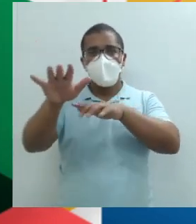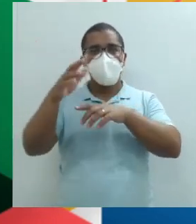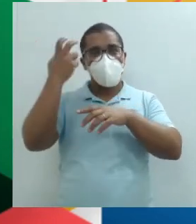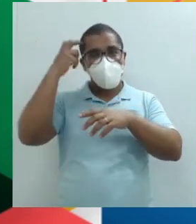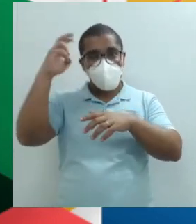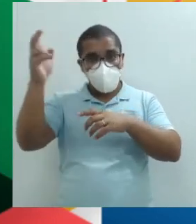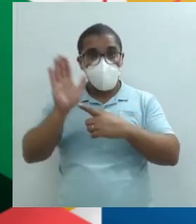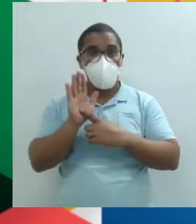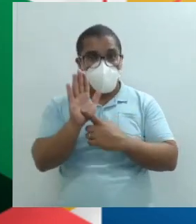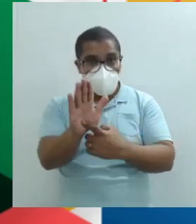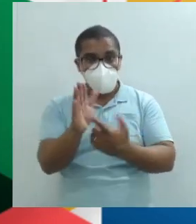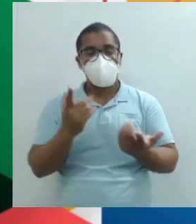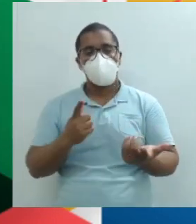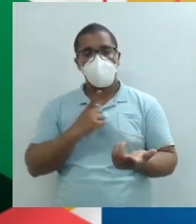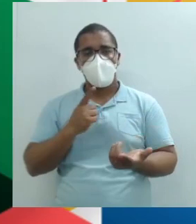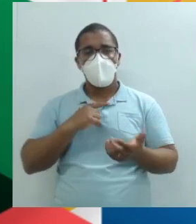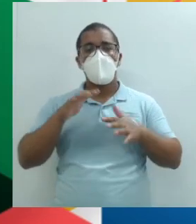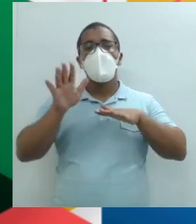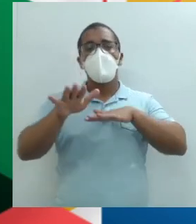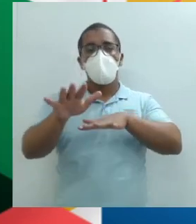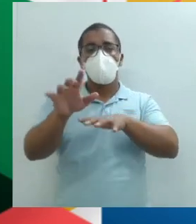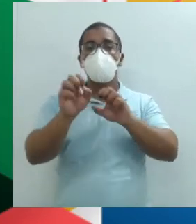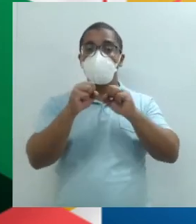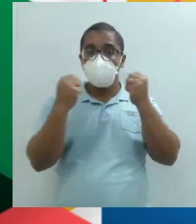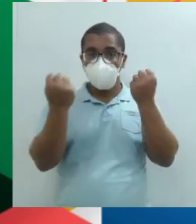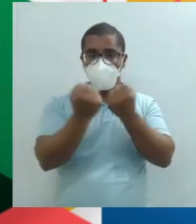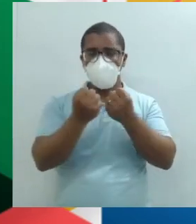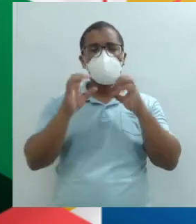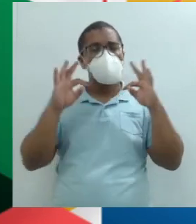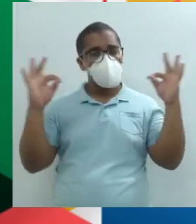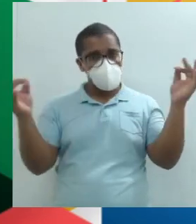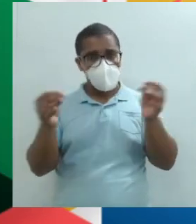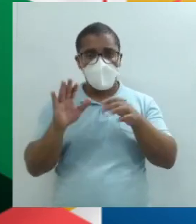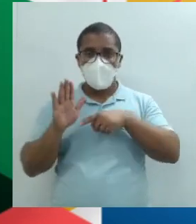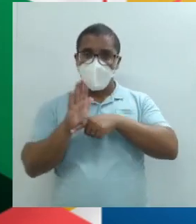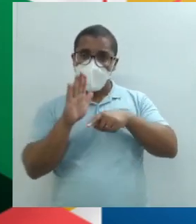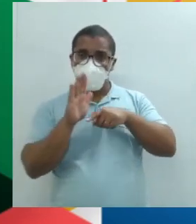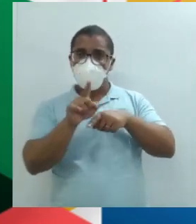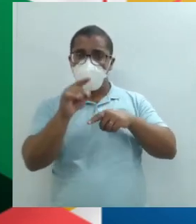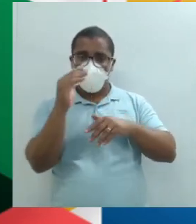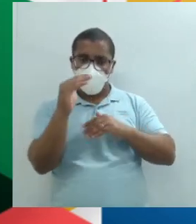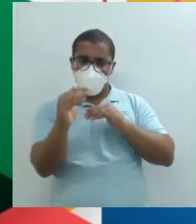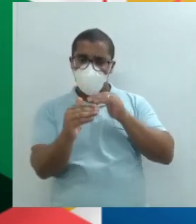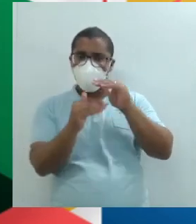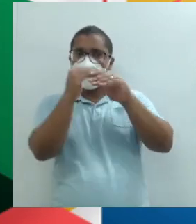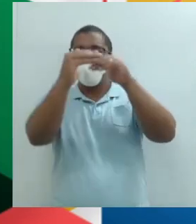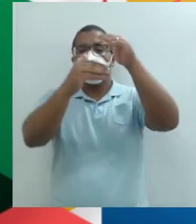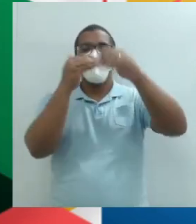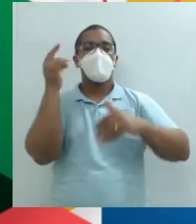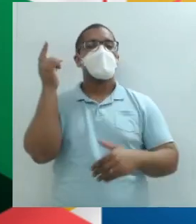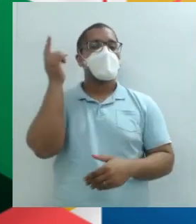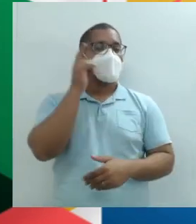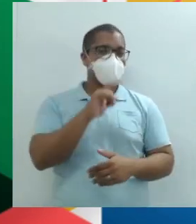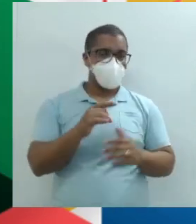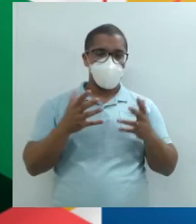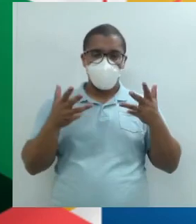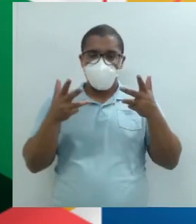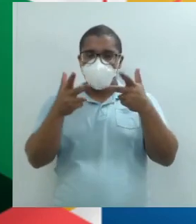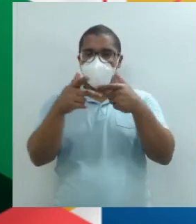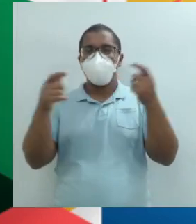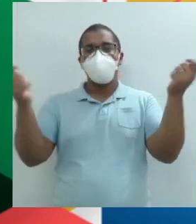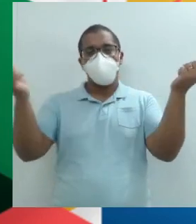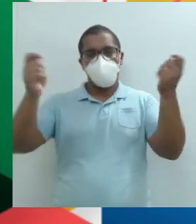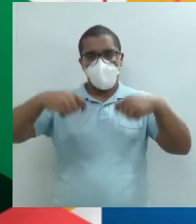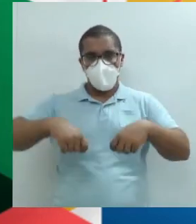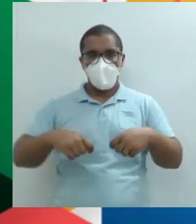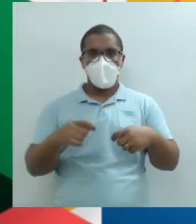culturais, os movimentos sociais, tudo isso também ajudam você a desenvolver as outras